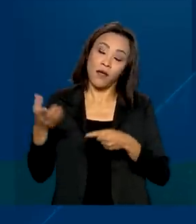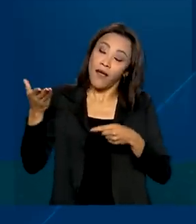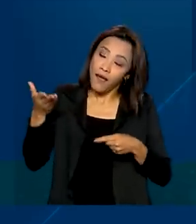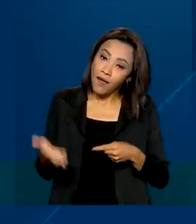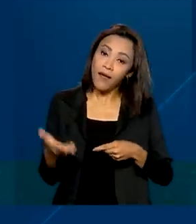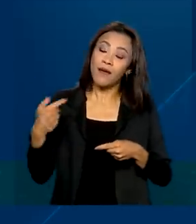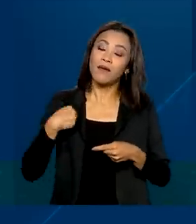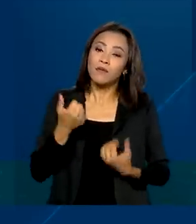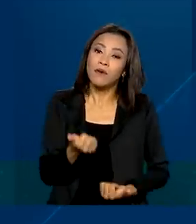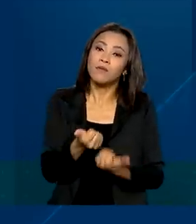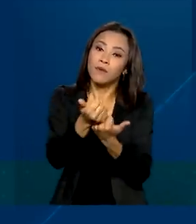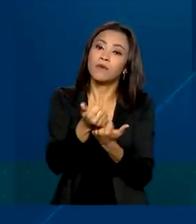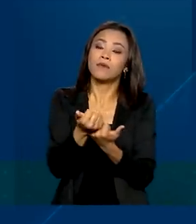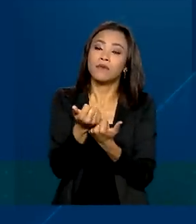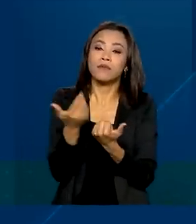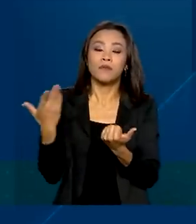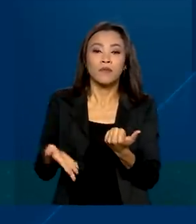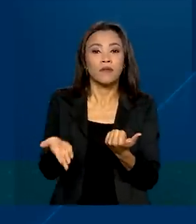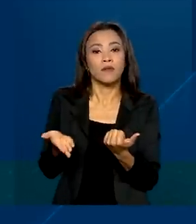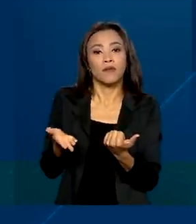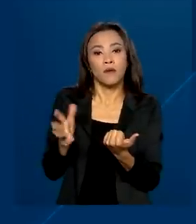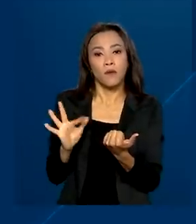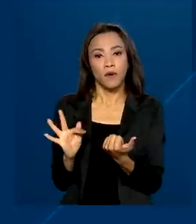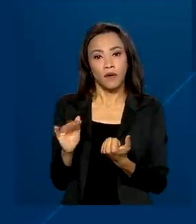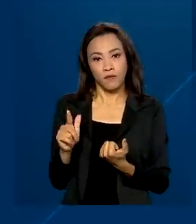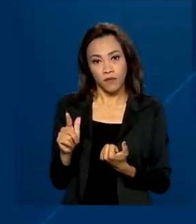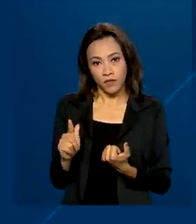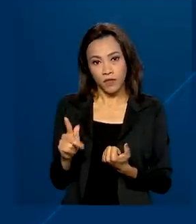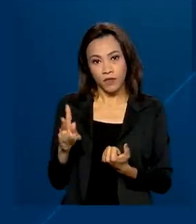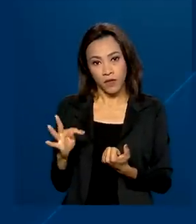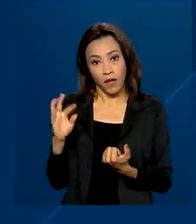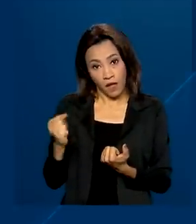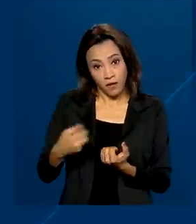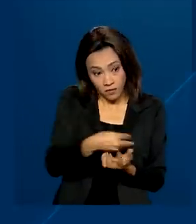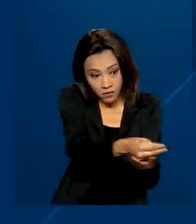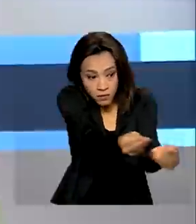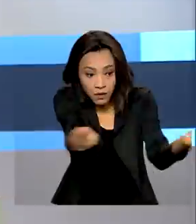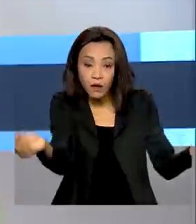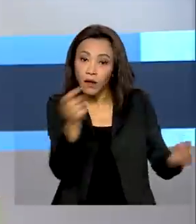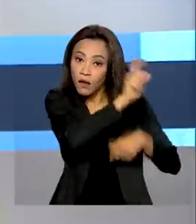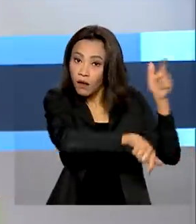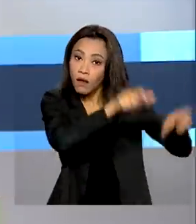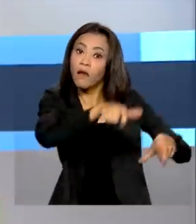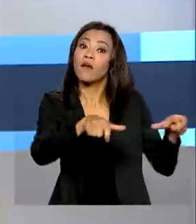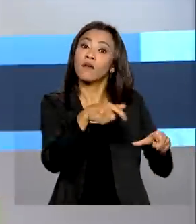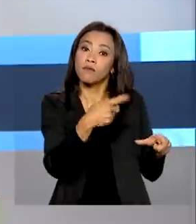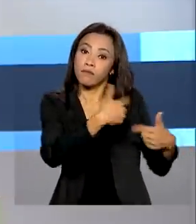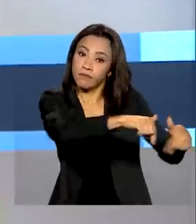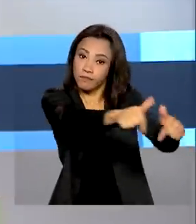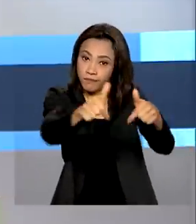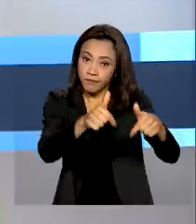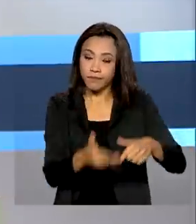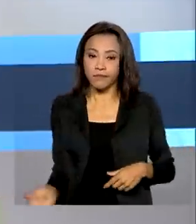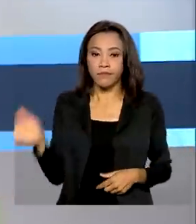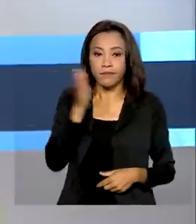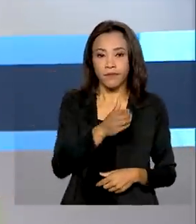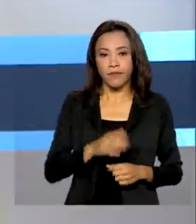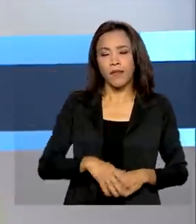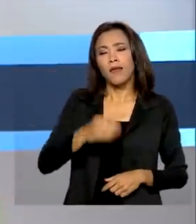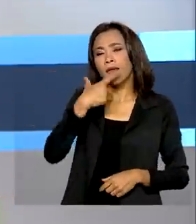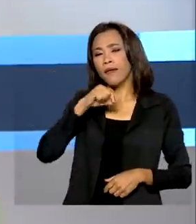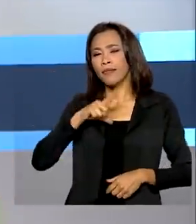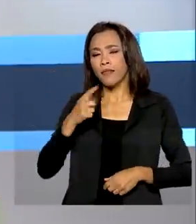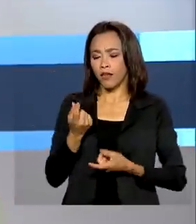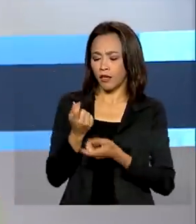dos benefícios aí que o FGTS propõe aos trabalhadores né e os donos de